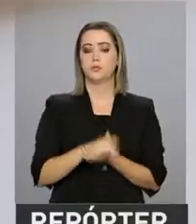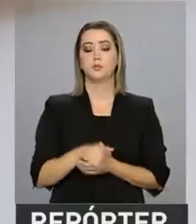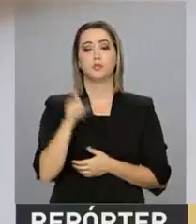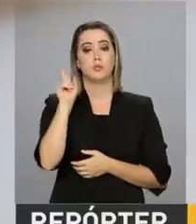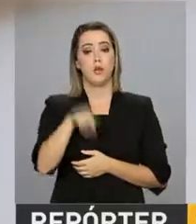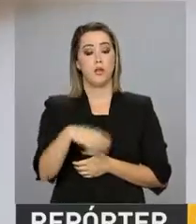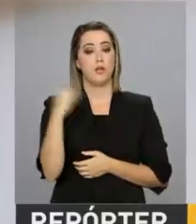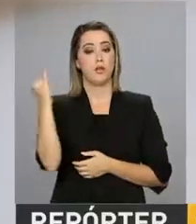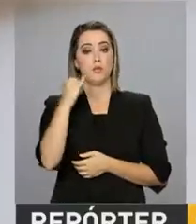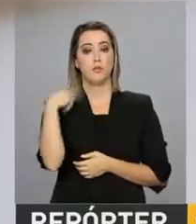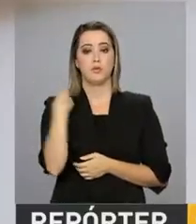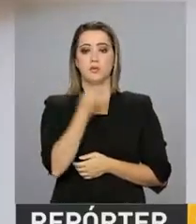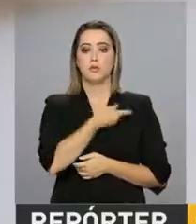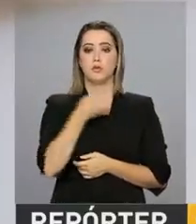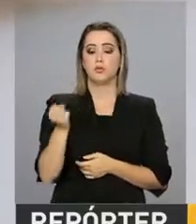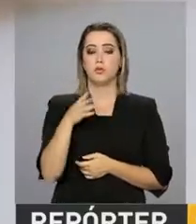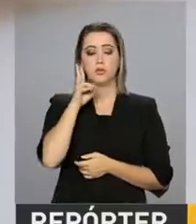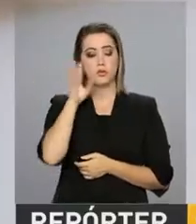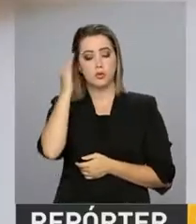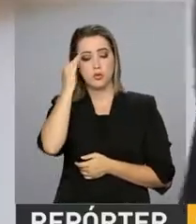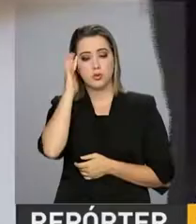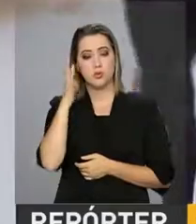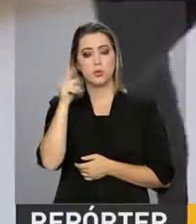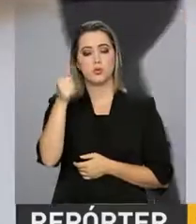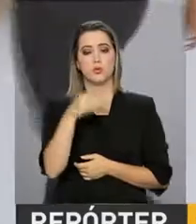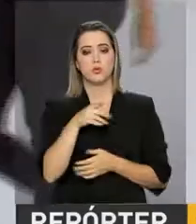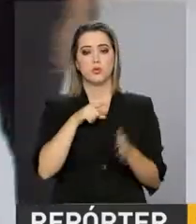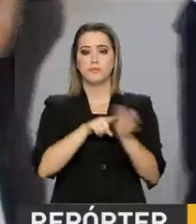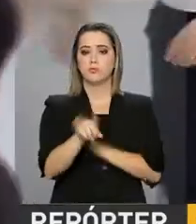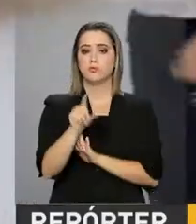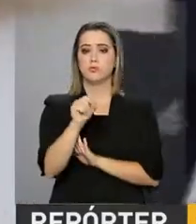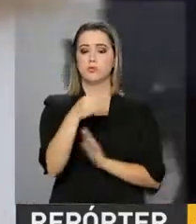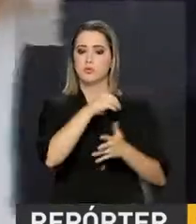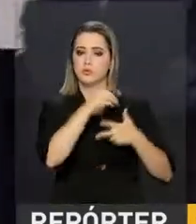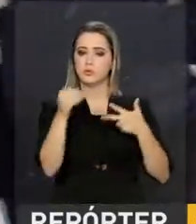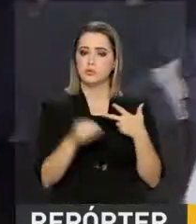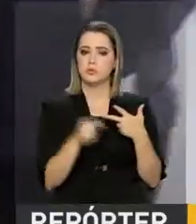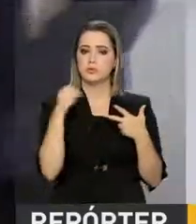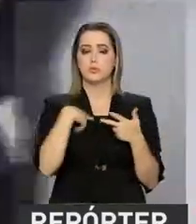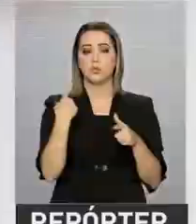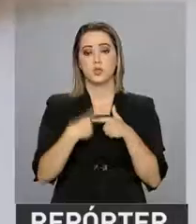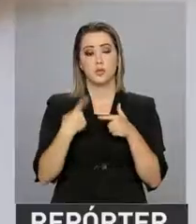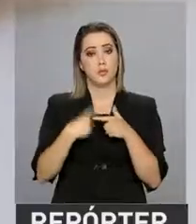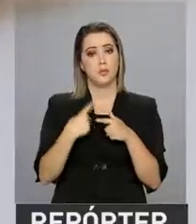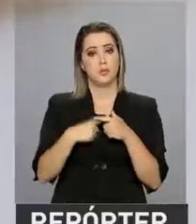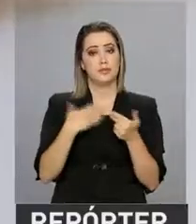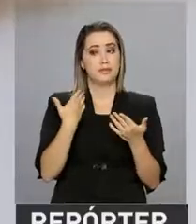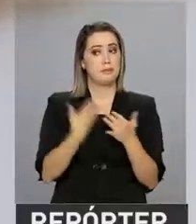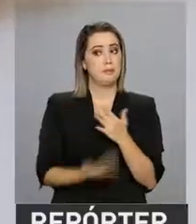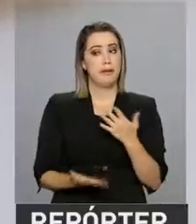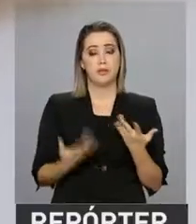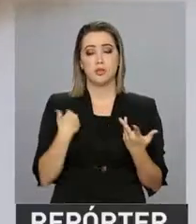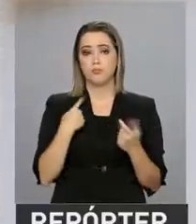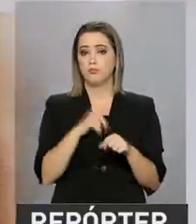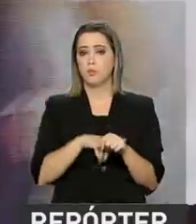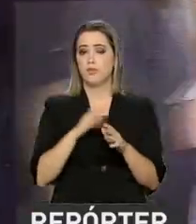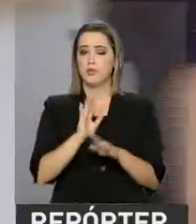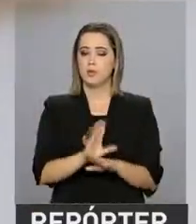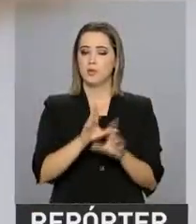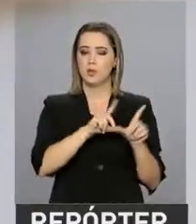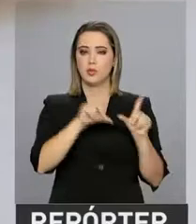importantes atualizações assim o que fez o enem vezes a gente se perde o comunismo também venceu a